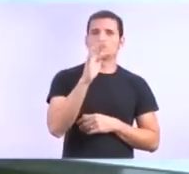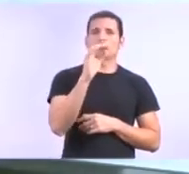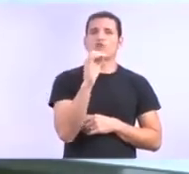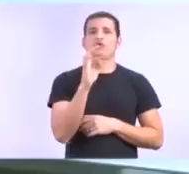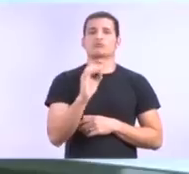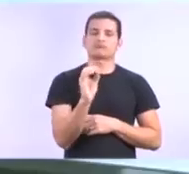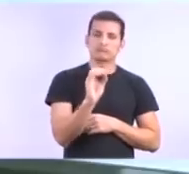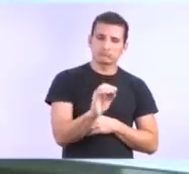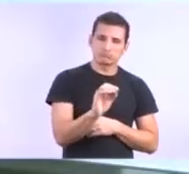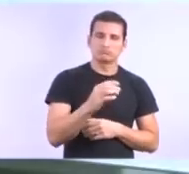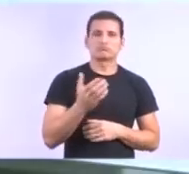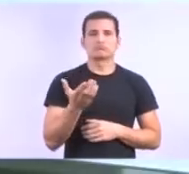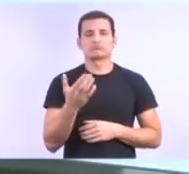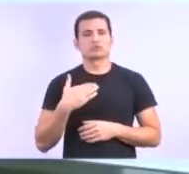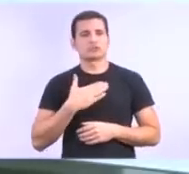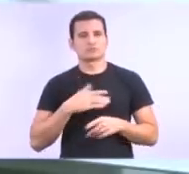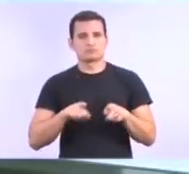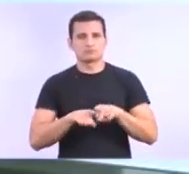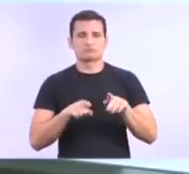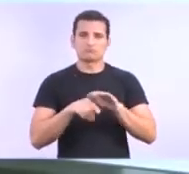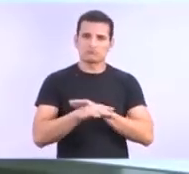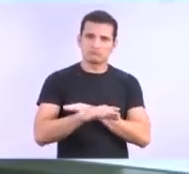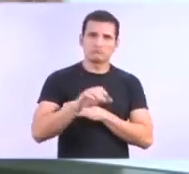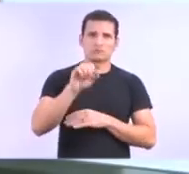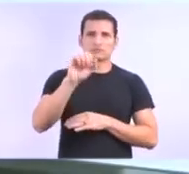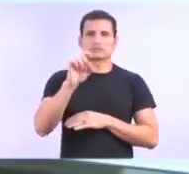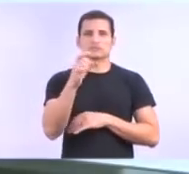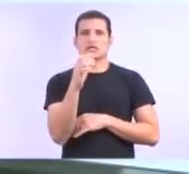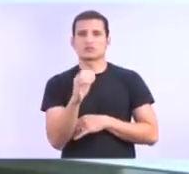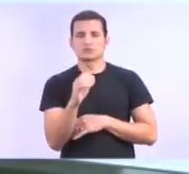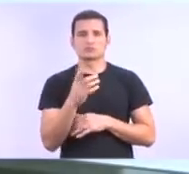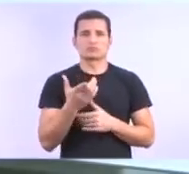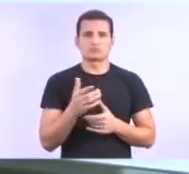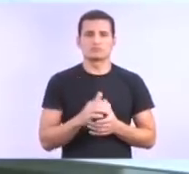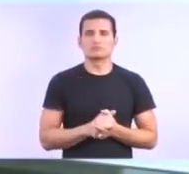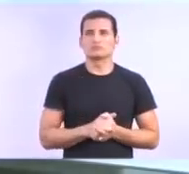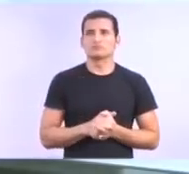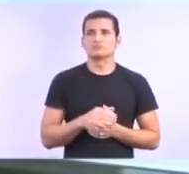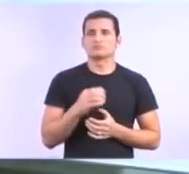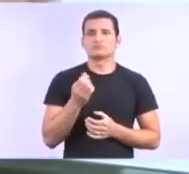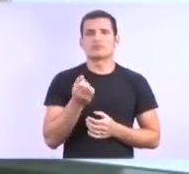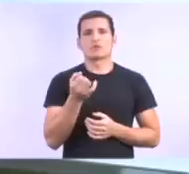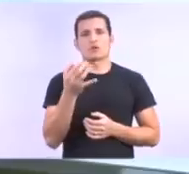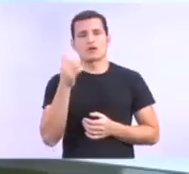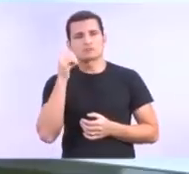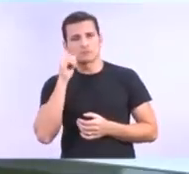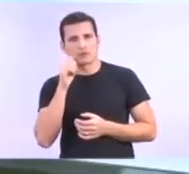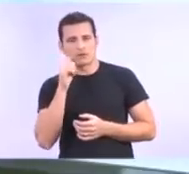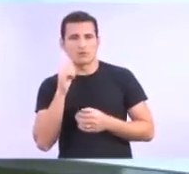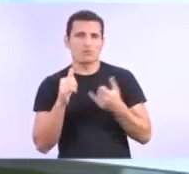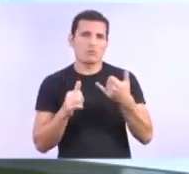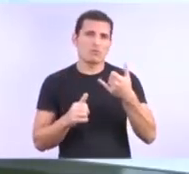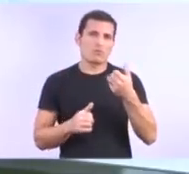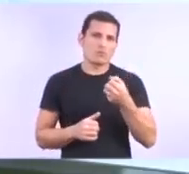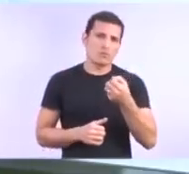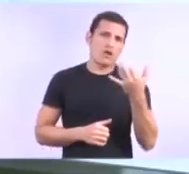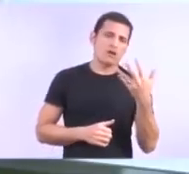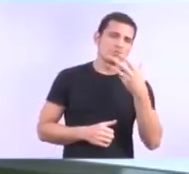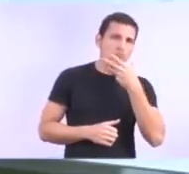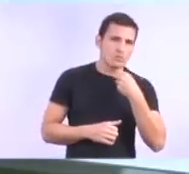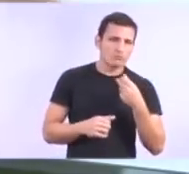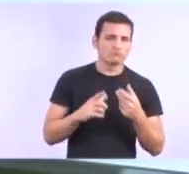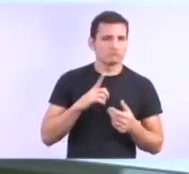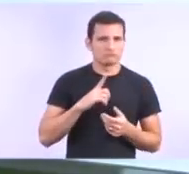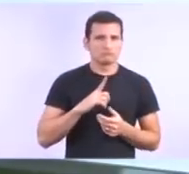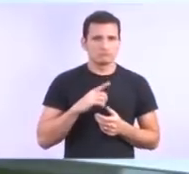armazenar sexo, né? Então, aqui você não colocou, eu quero saber quantos clientes do sexo feminino com sexo masculino.